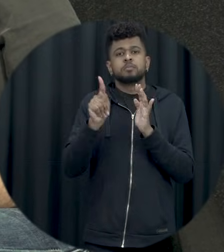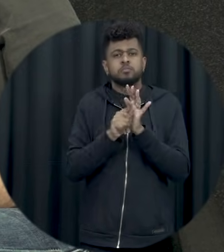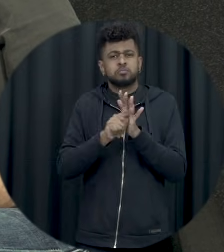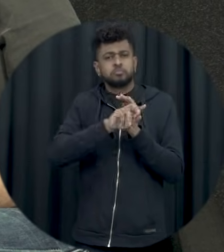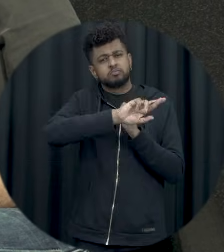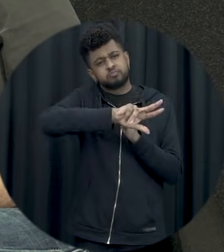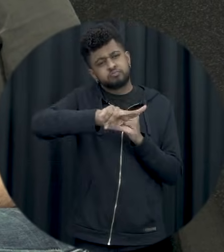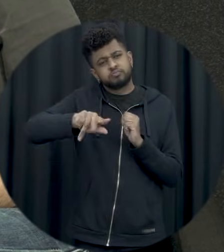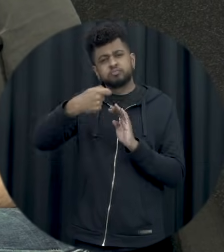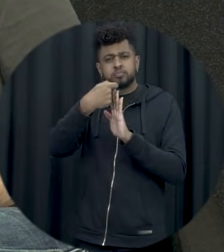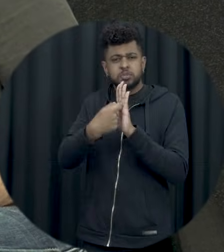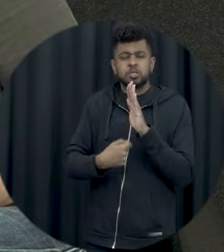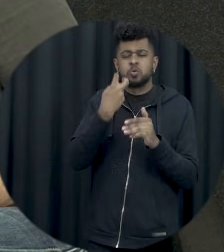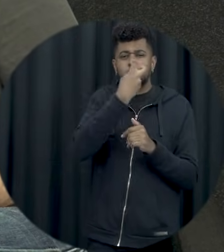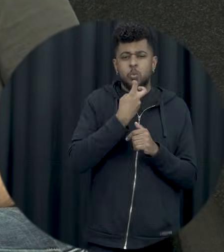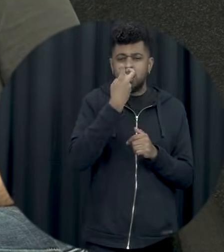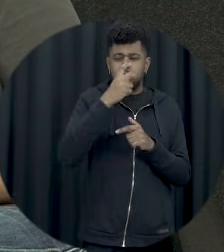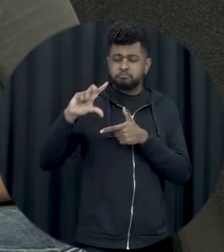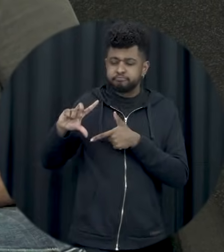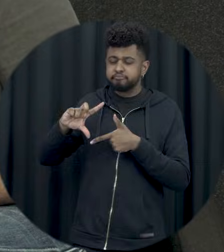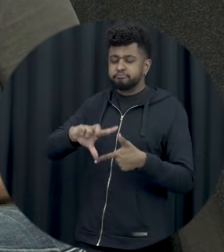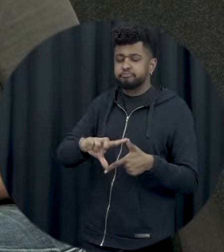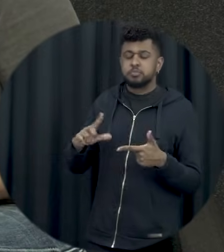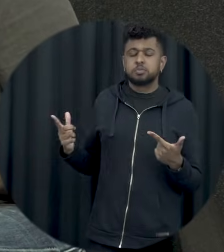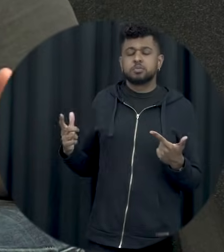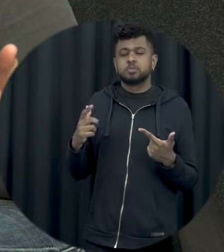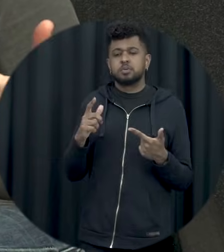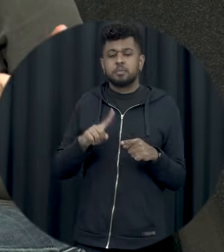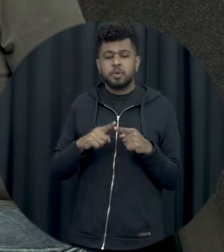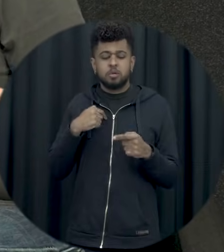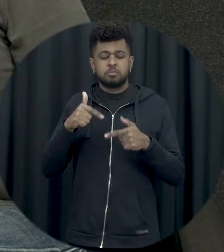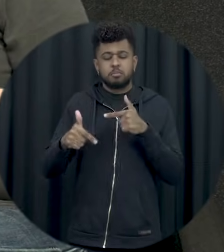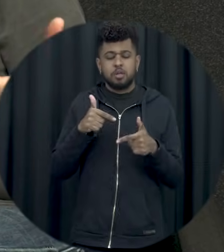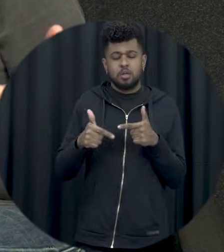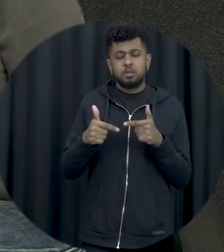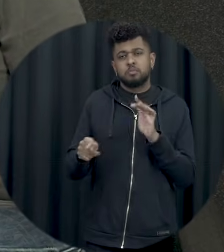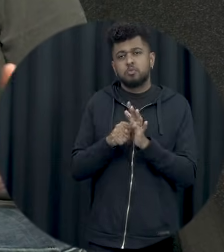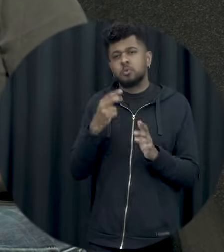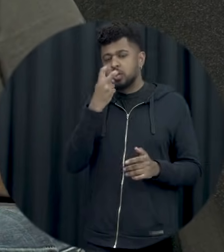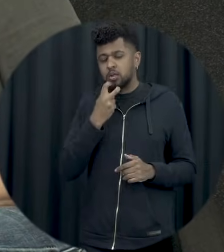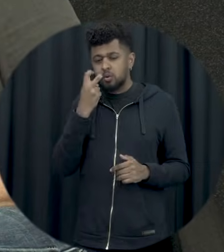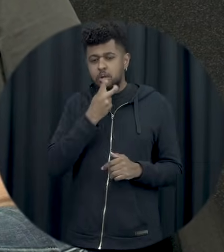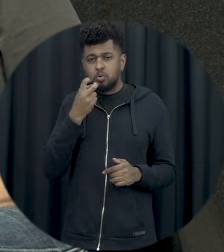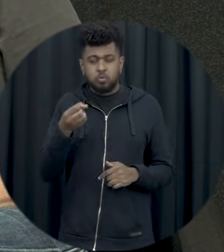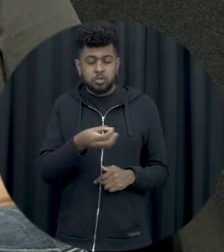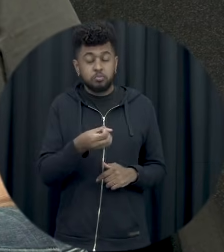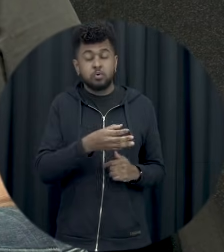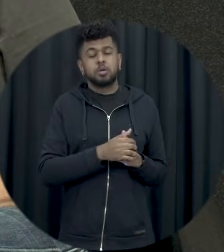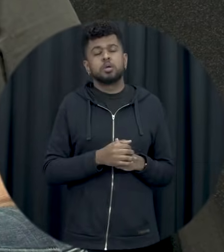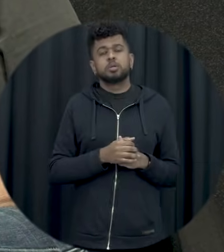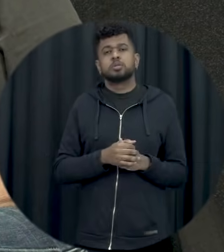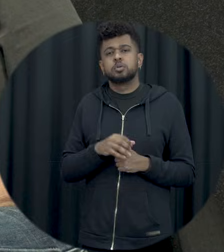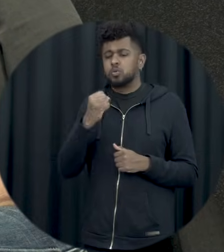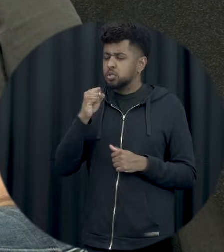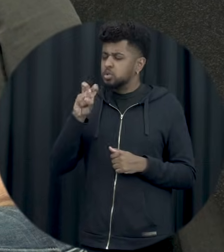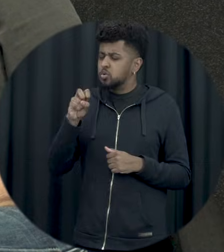textos orais de tradição ibérica, grosso modo, mas eu trabalhei com as versões orais contemporâneas, né, de 85,